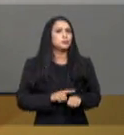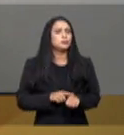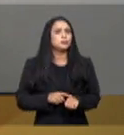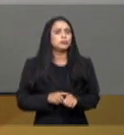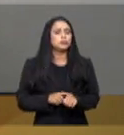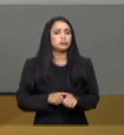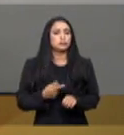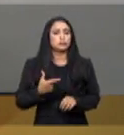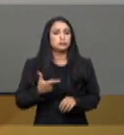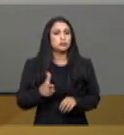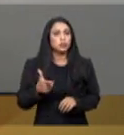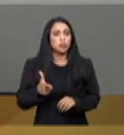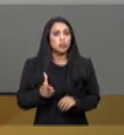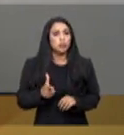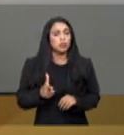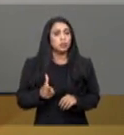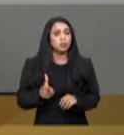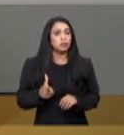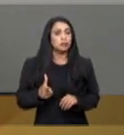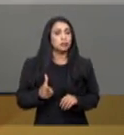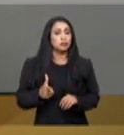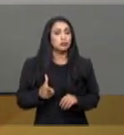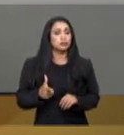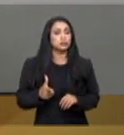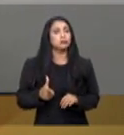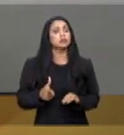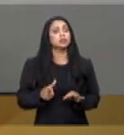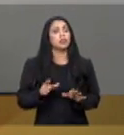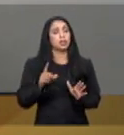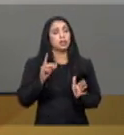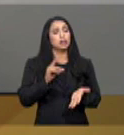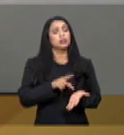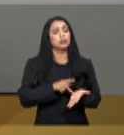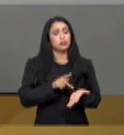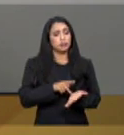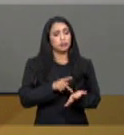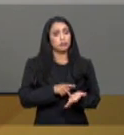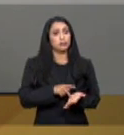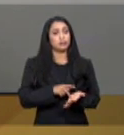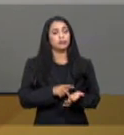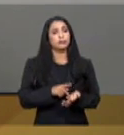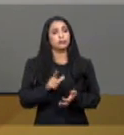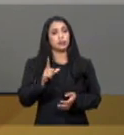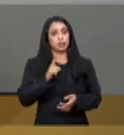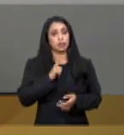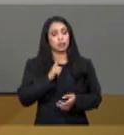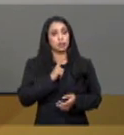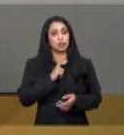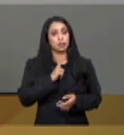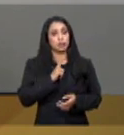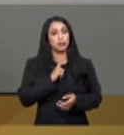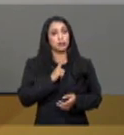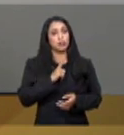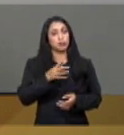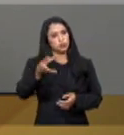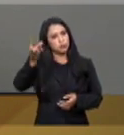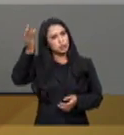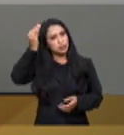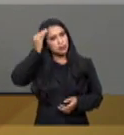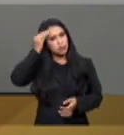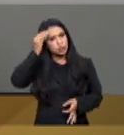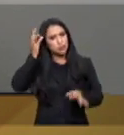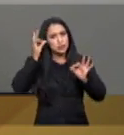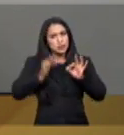de acatamento da alegada similitude deveu-se a convencimento devidamente